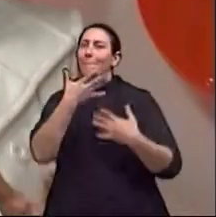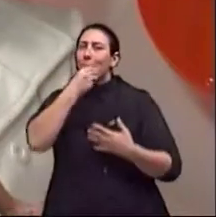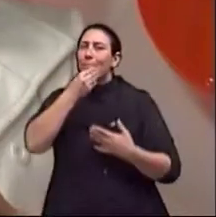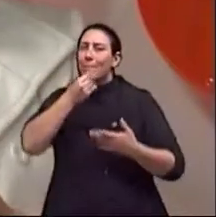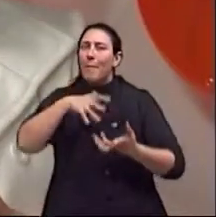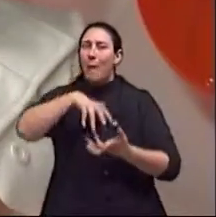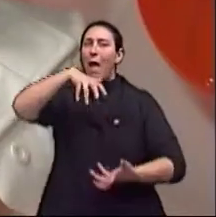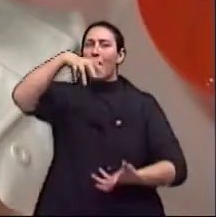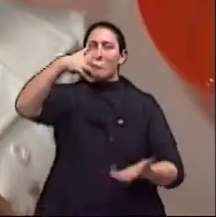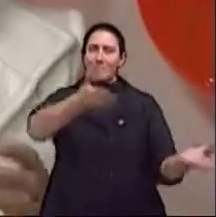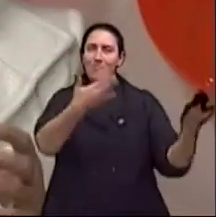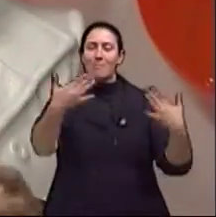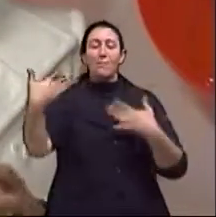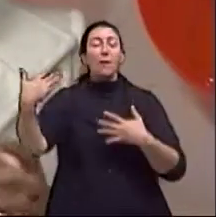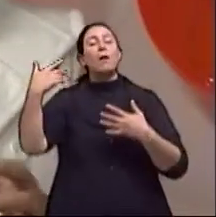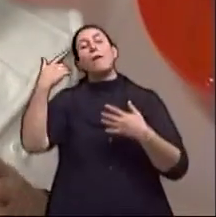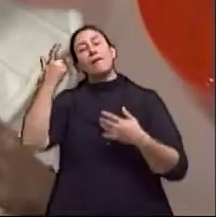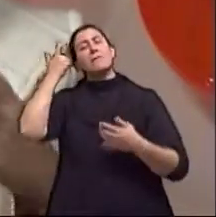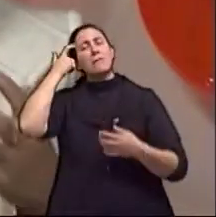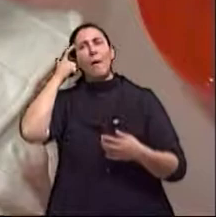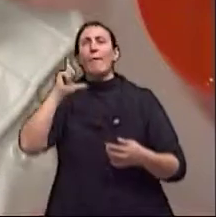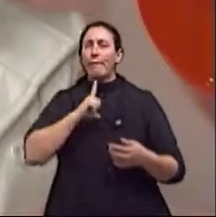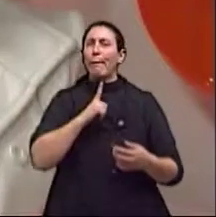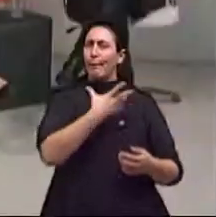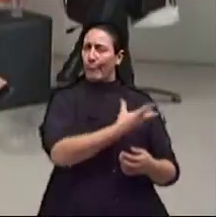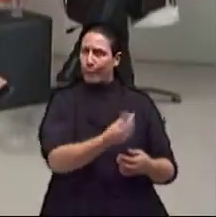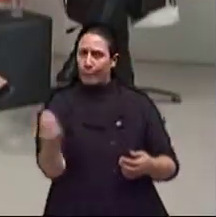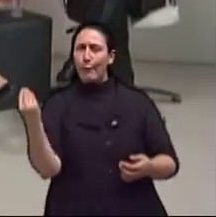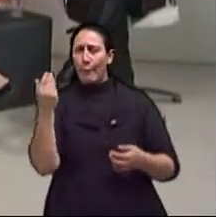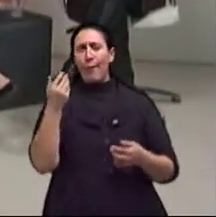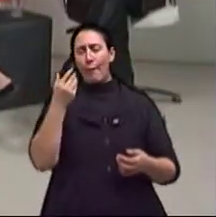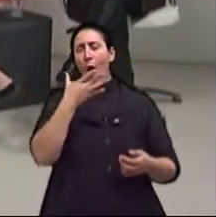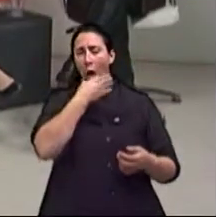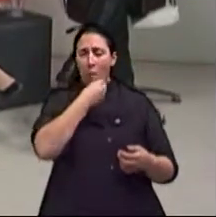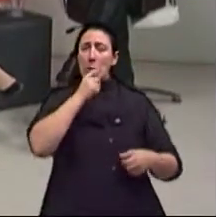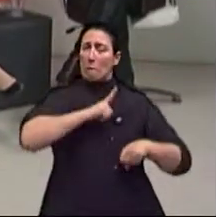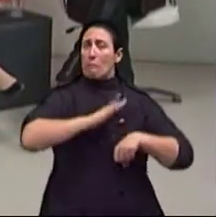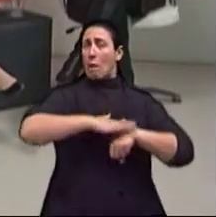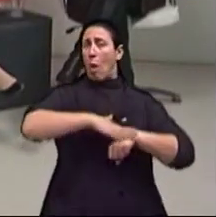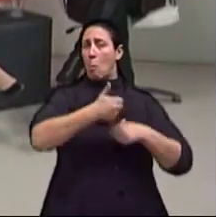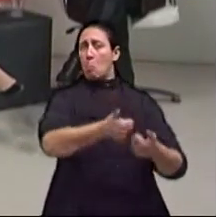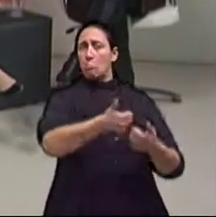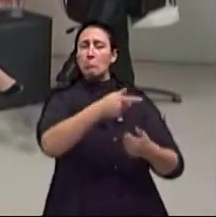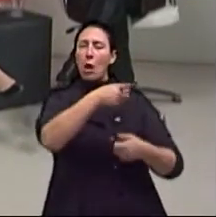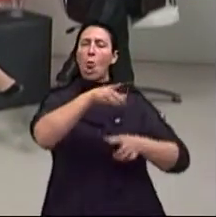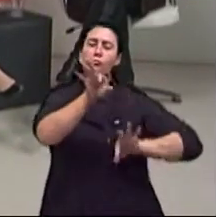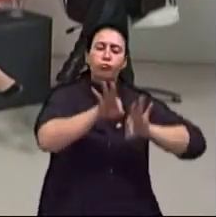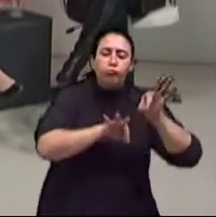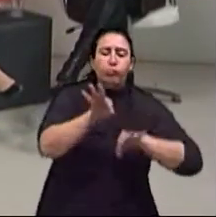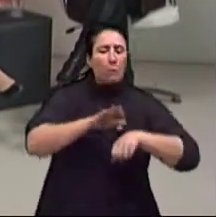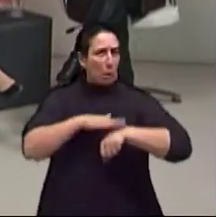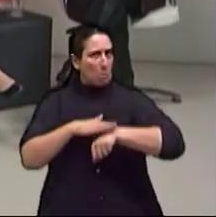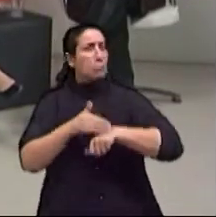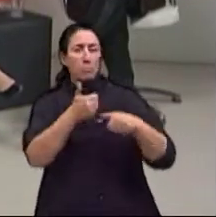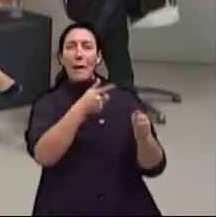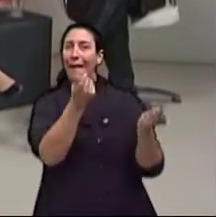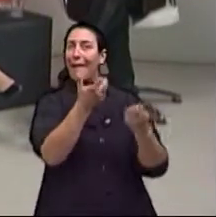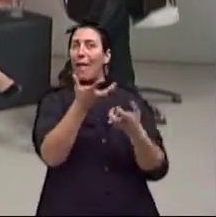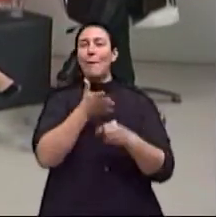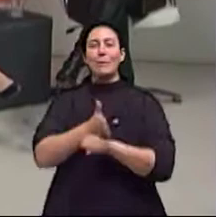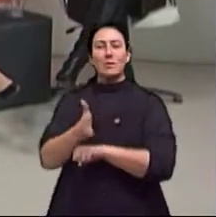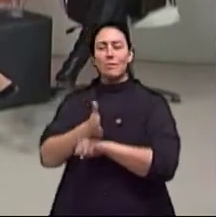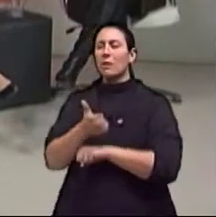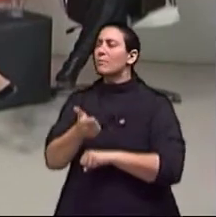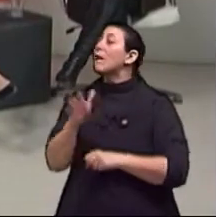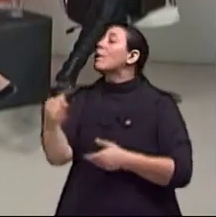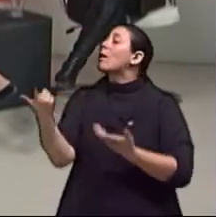porque aposentados Existem muitos homens dispõe de algum tempo uma hora olho determina-se um tempo para poder participar lá